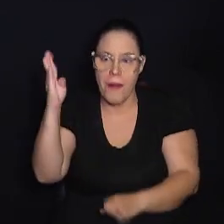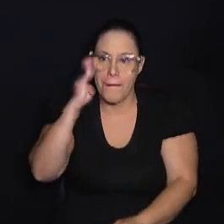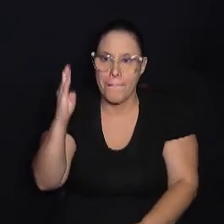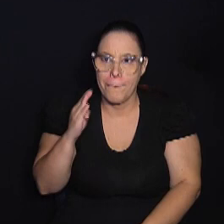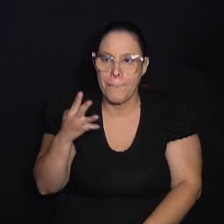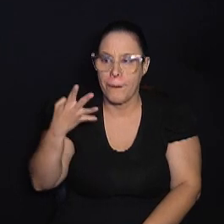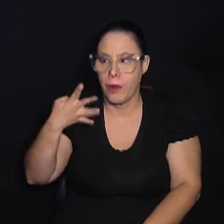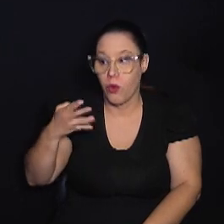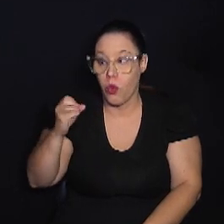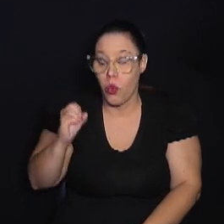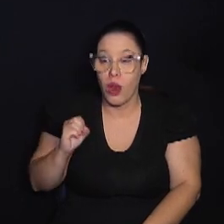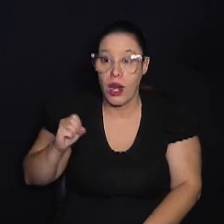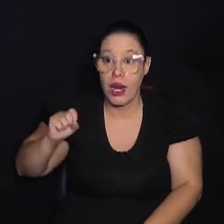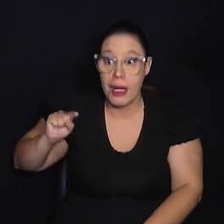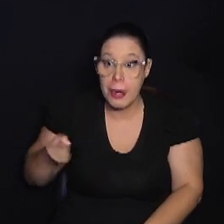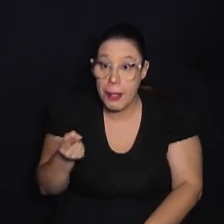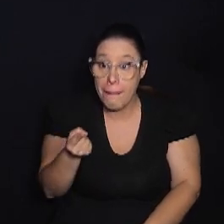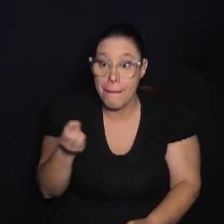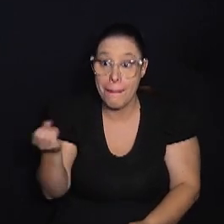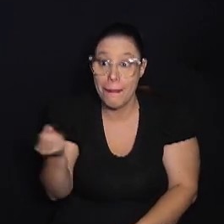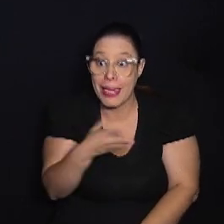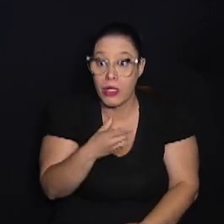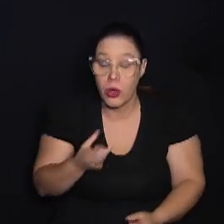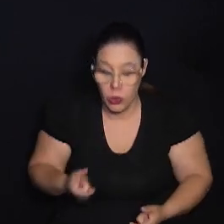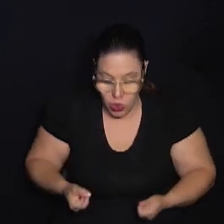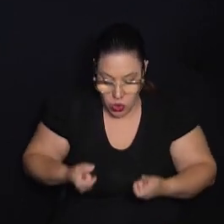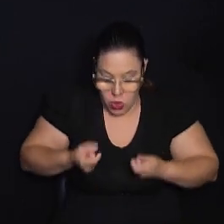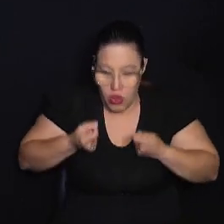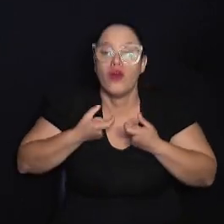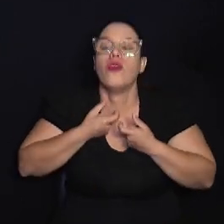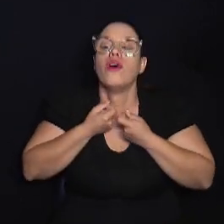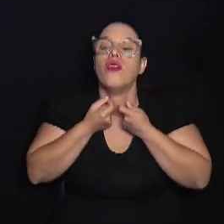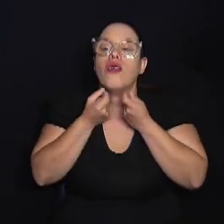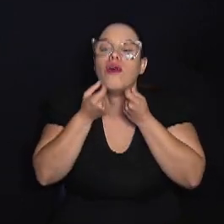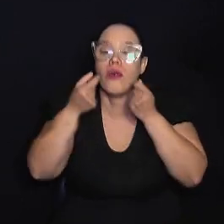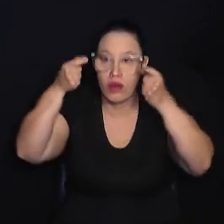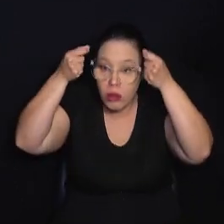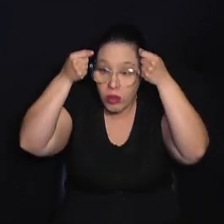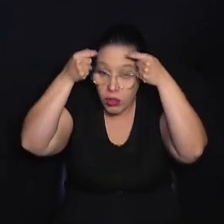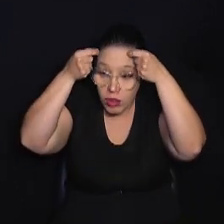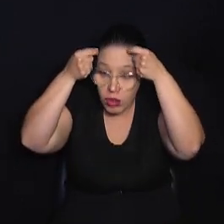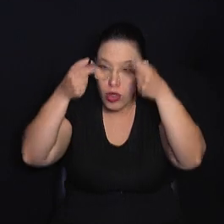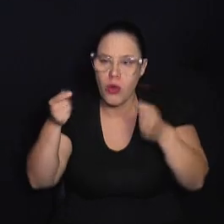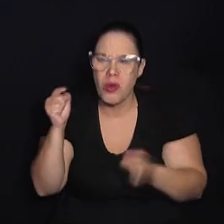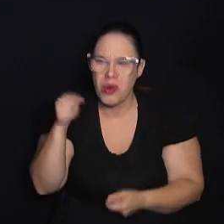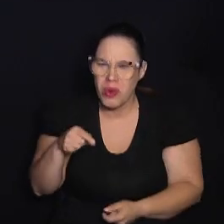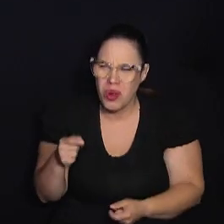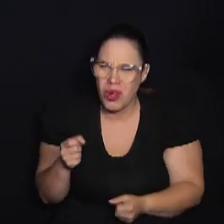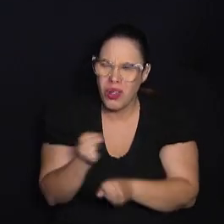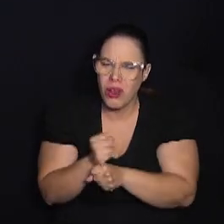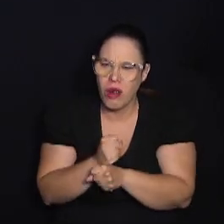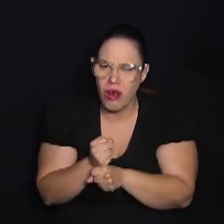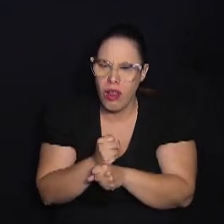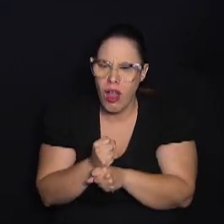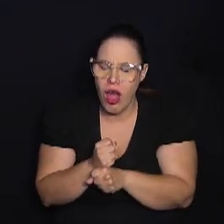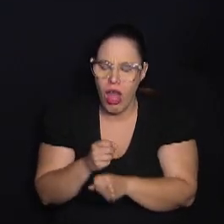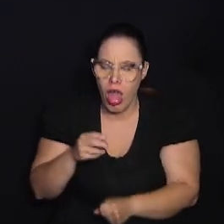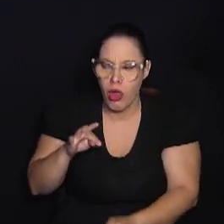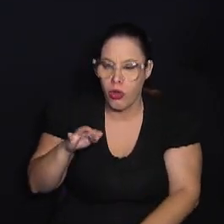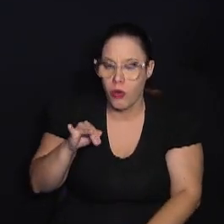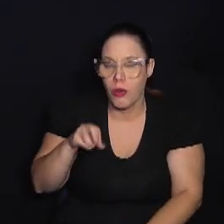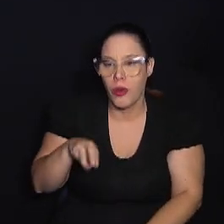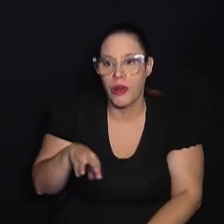mil novos casos de câncer de cabeça e pescoço só neste ano, incluindo os tumores de